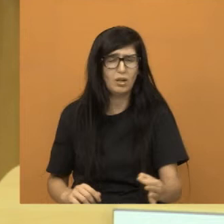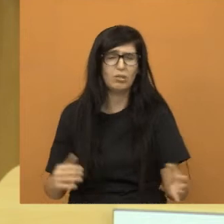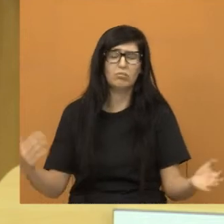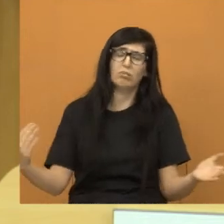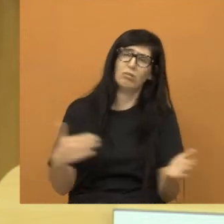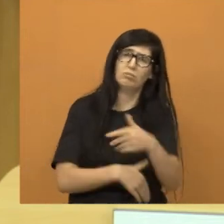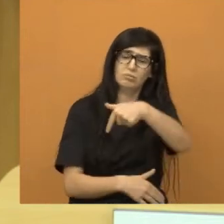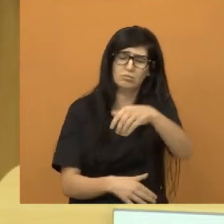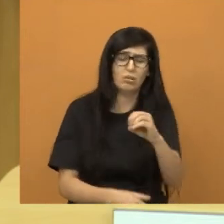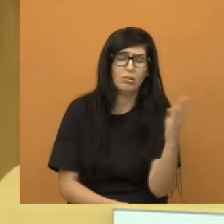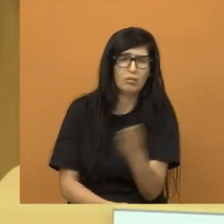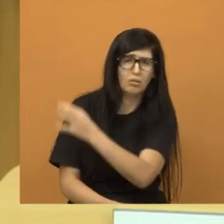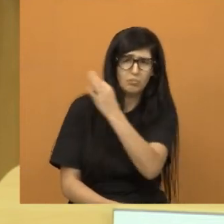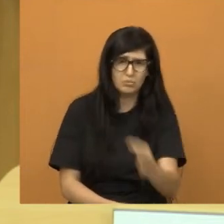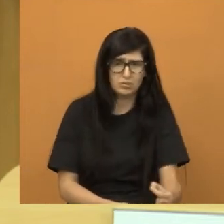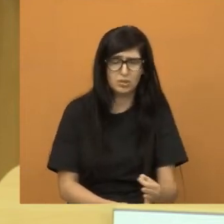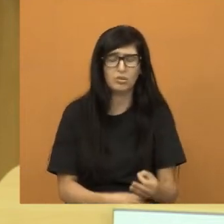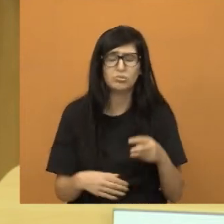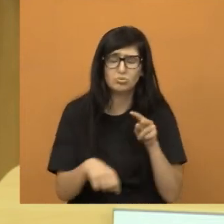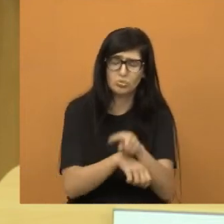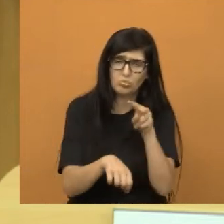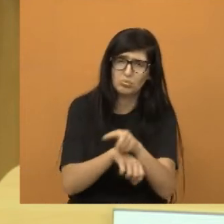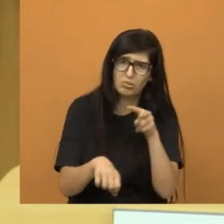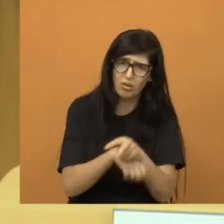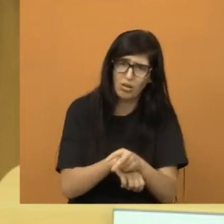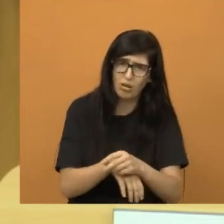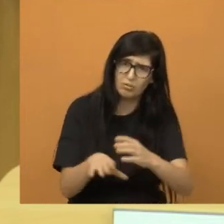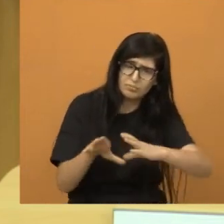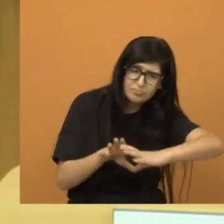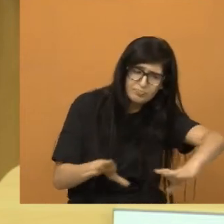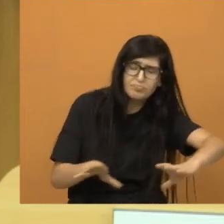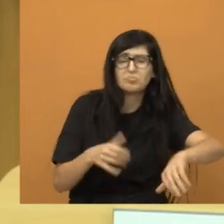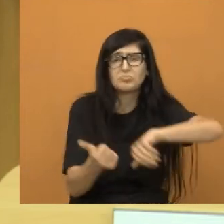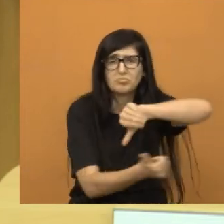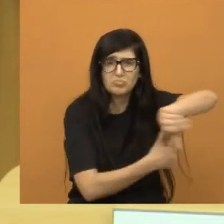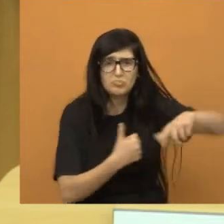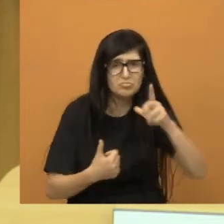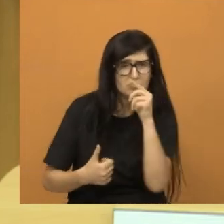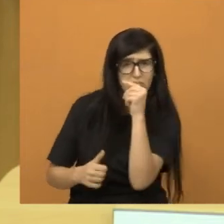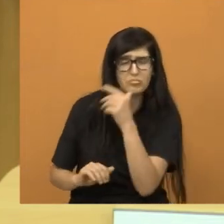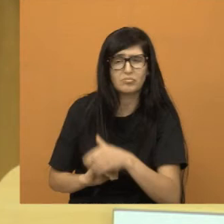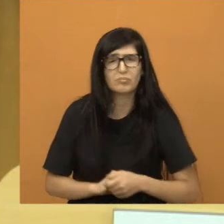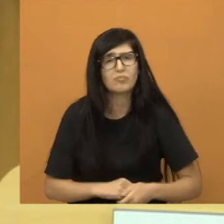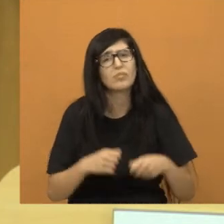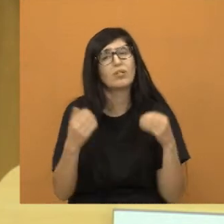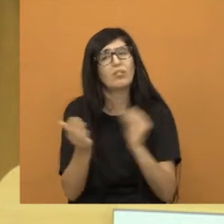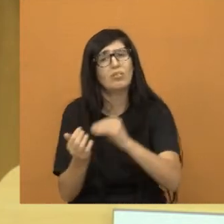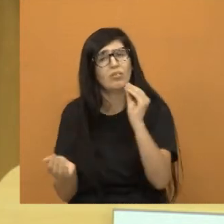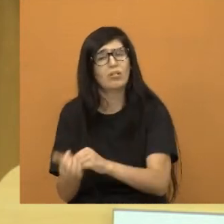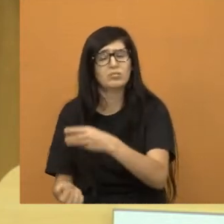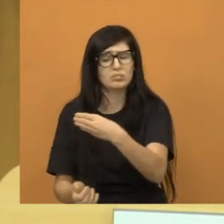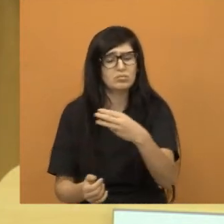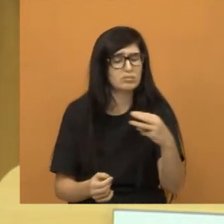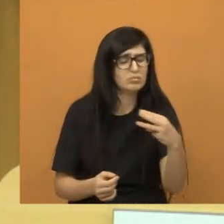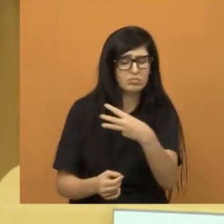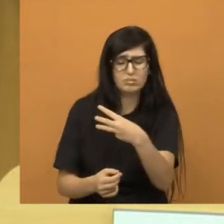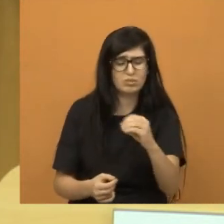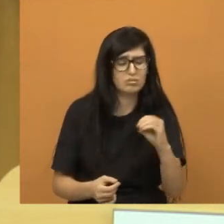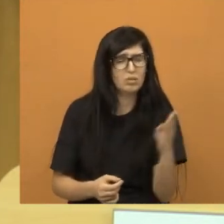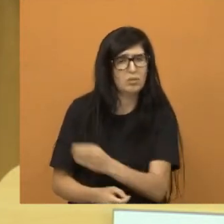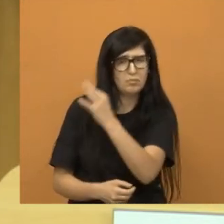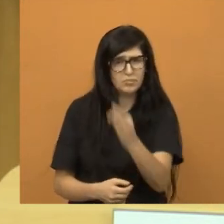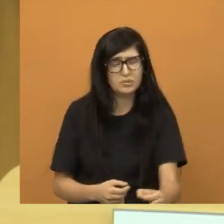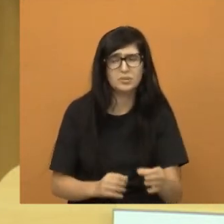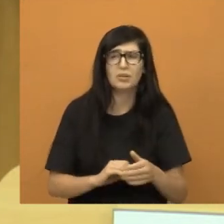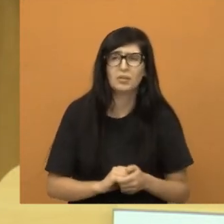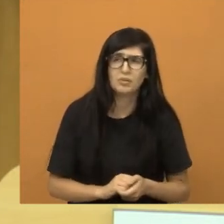colocando Jacareí na vanguarda do tratamento de esgoto. Agora falta a universalização, os 30% restantes, que fica do outro lado da